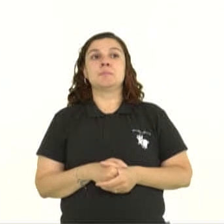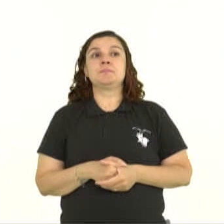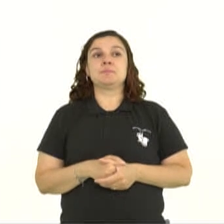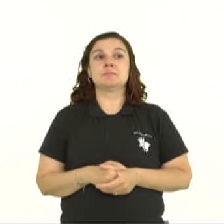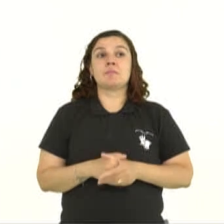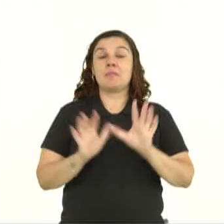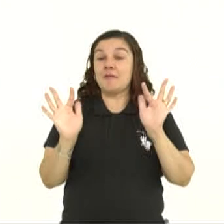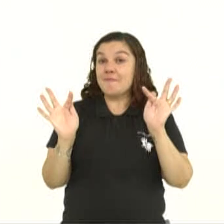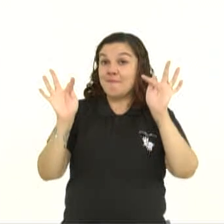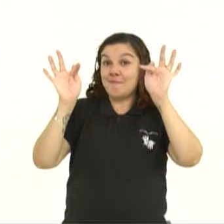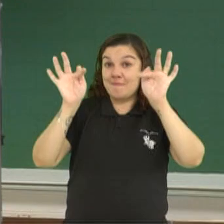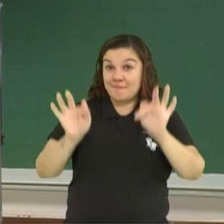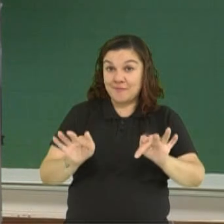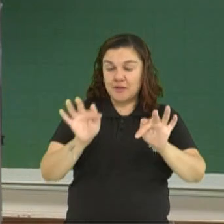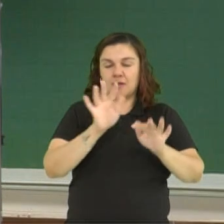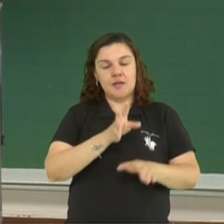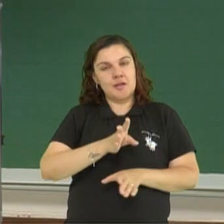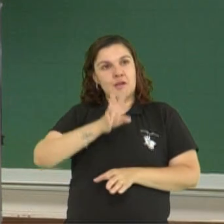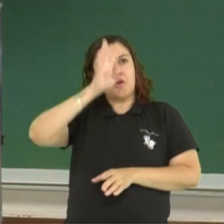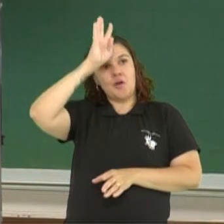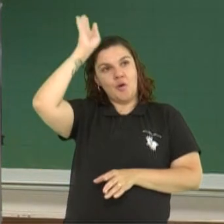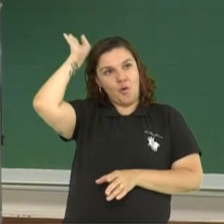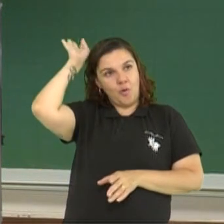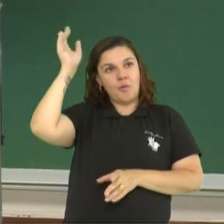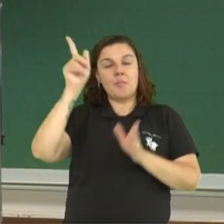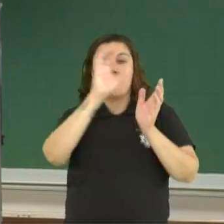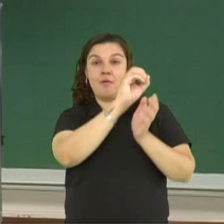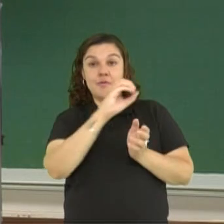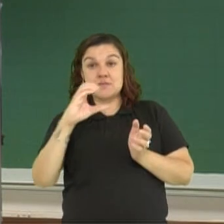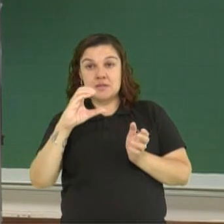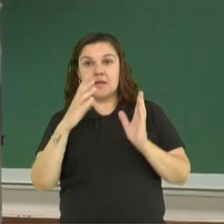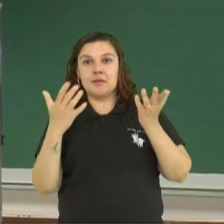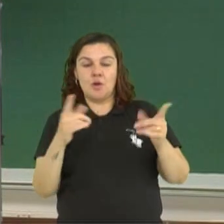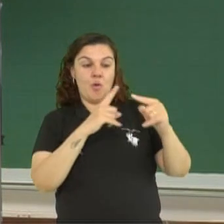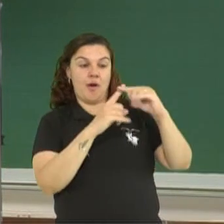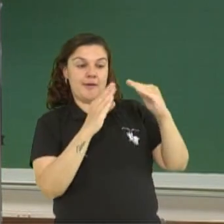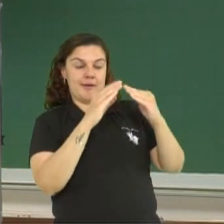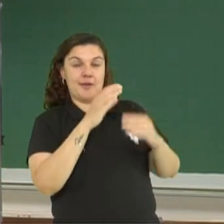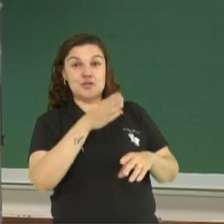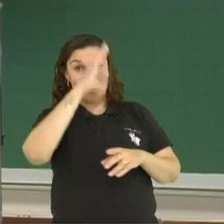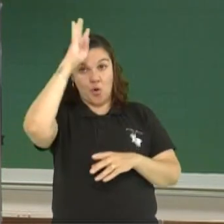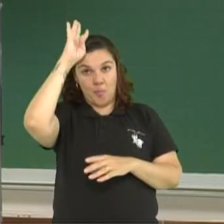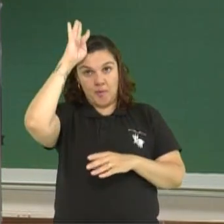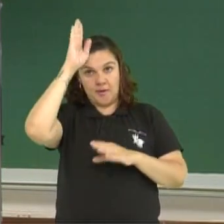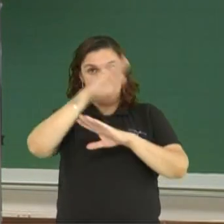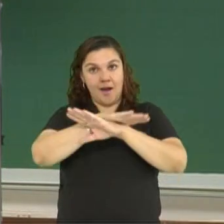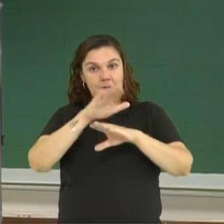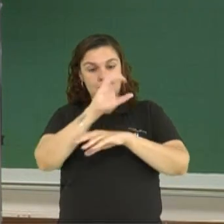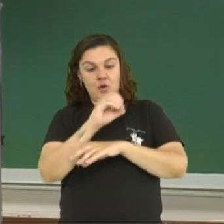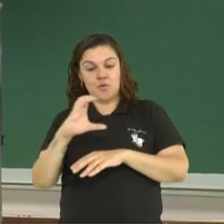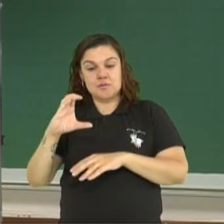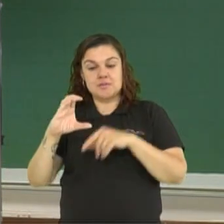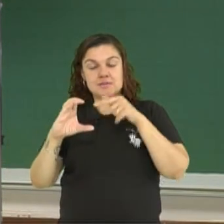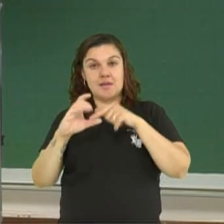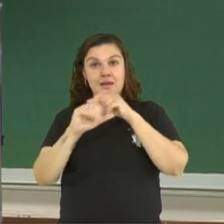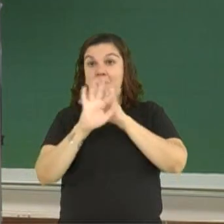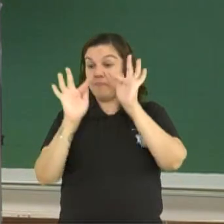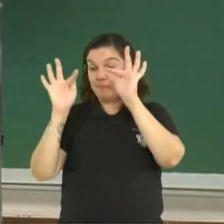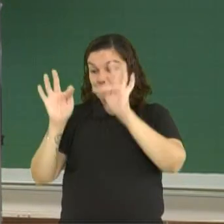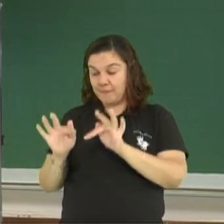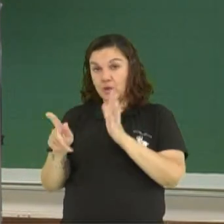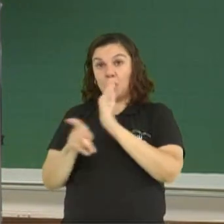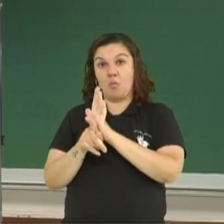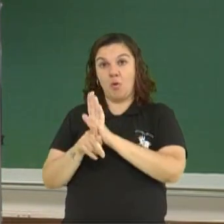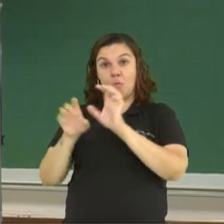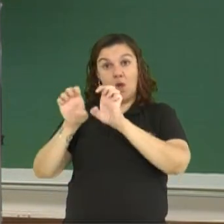seja, a Igreja Romana ela tinha se unido ao Império Romano, era uma coisa só. Cai o Ocidente, a Igreja não cai. Então a Igreja ela